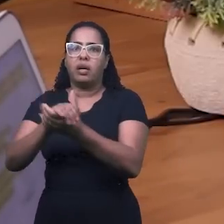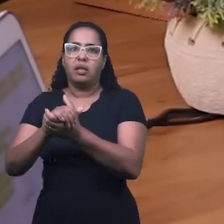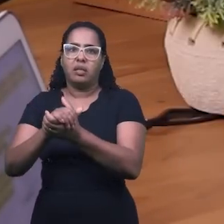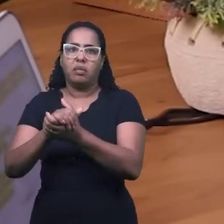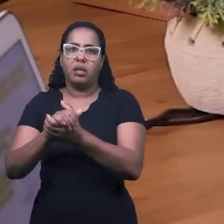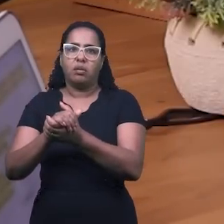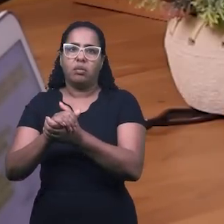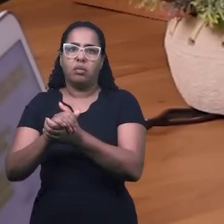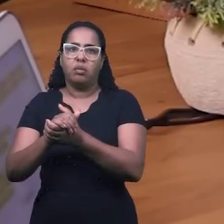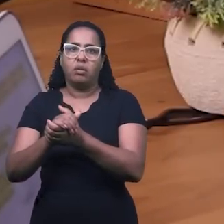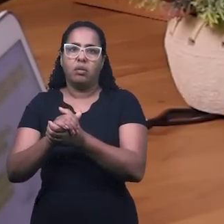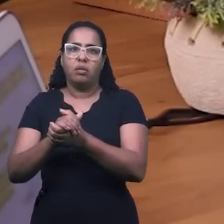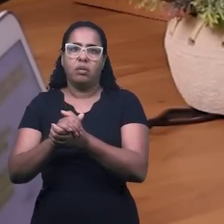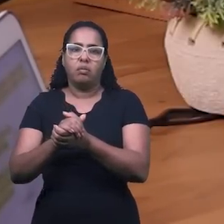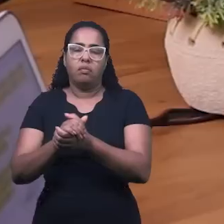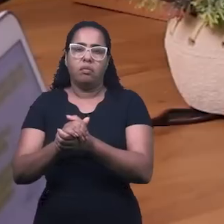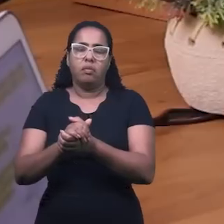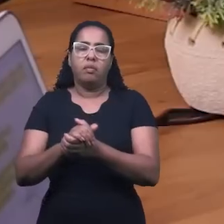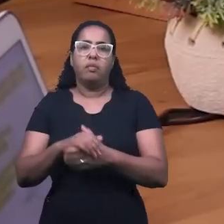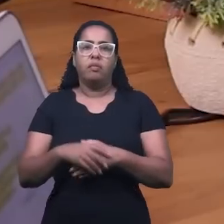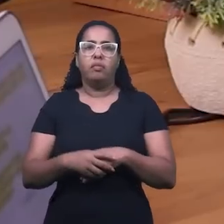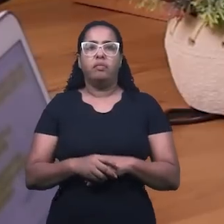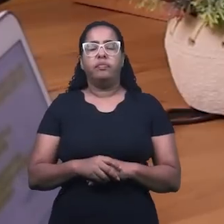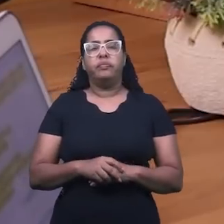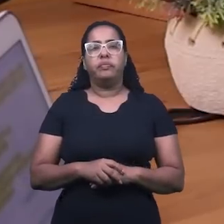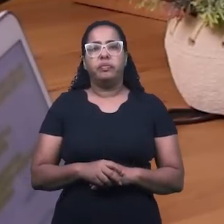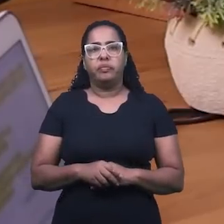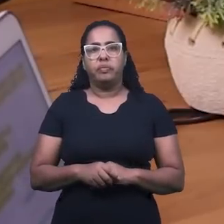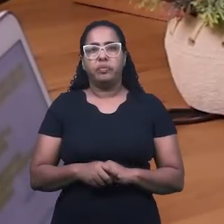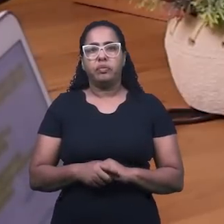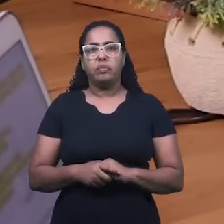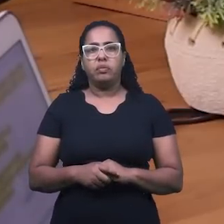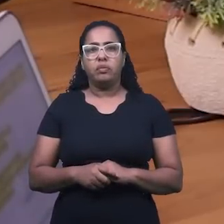casamento, né? O louvor Unidos.